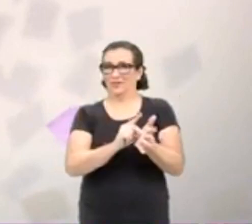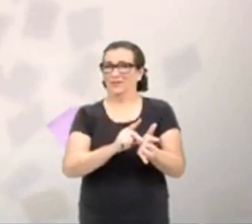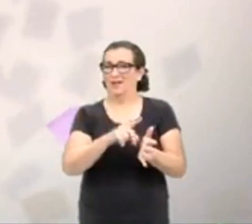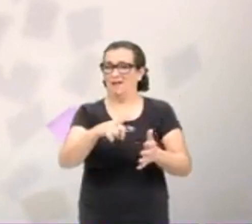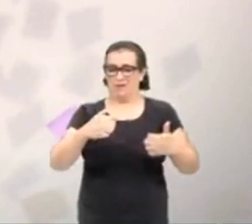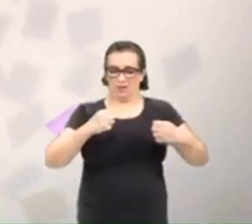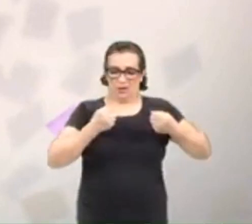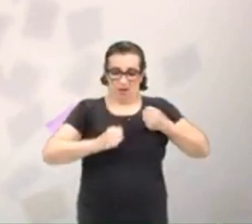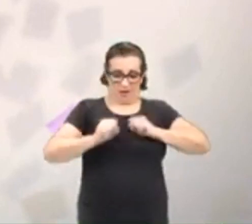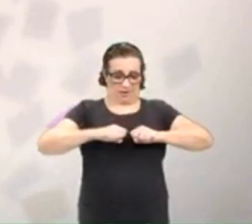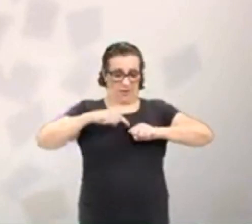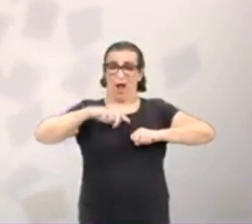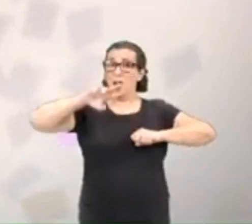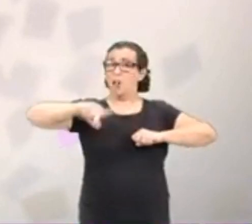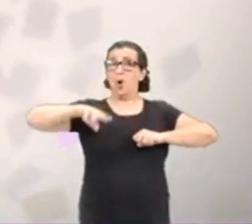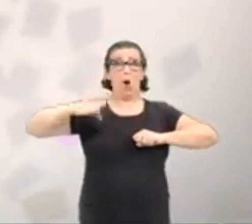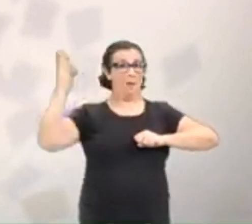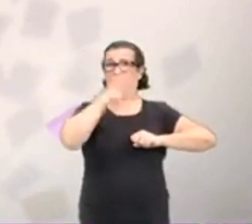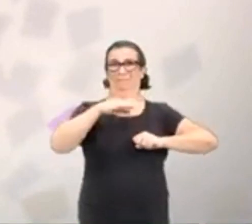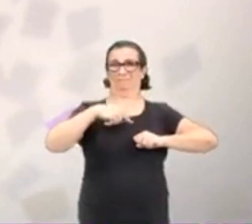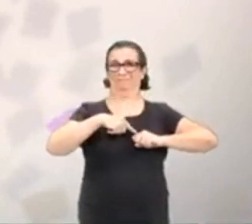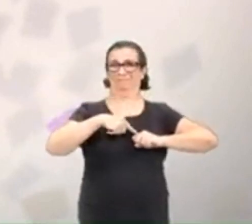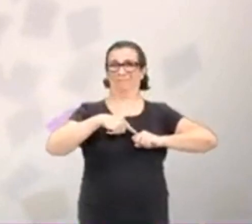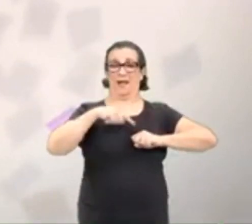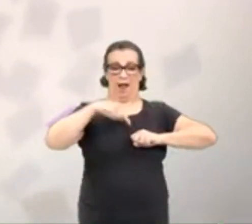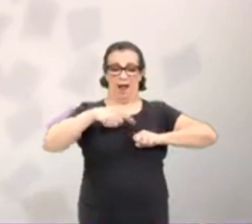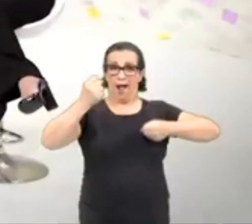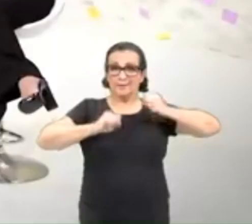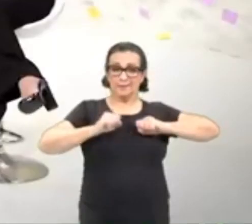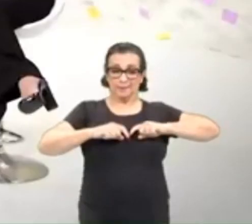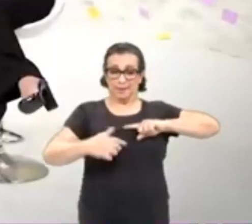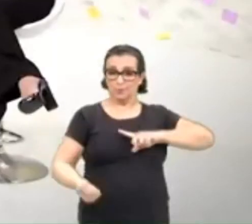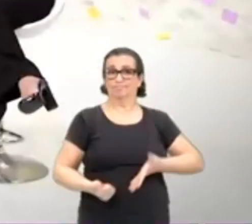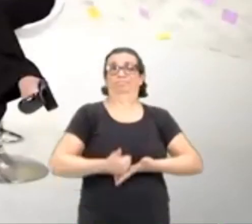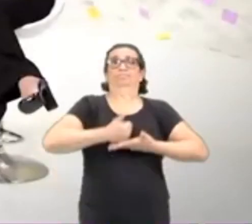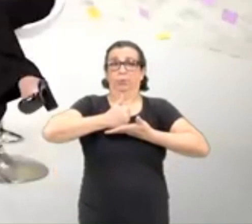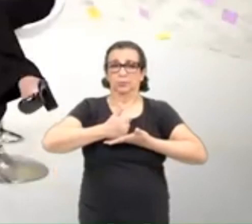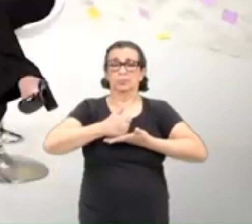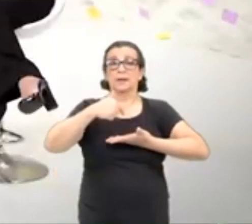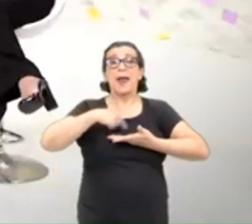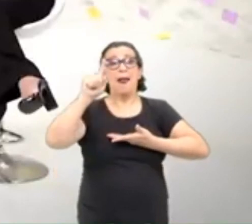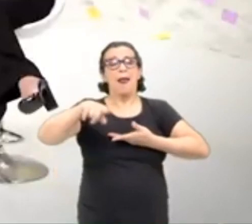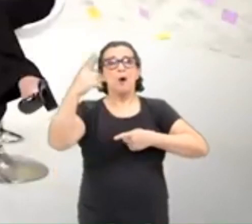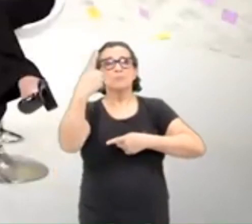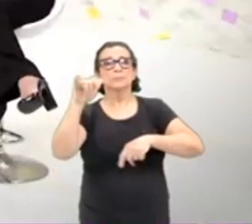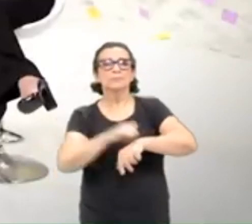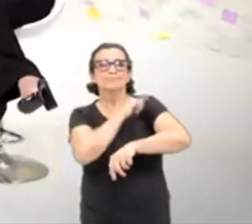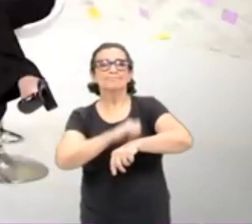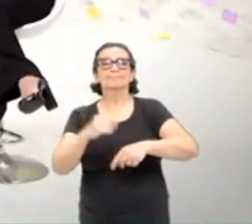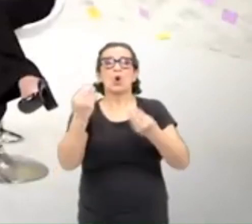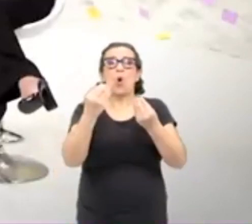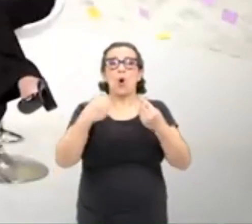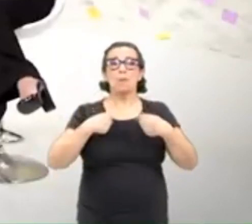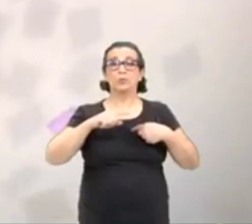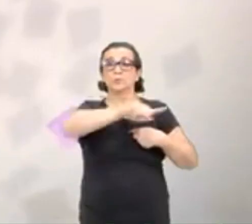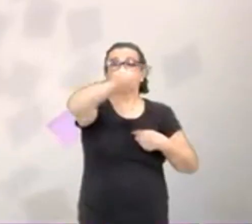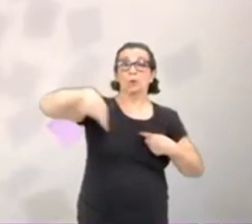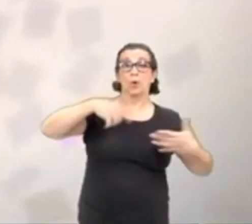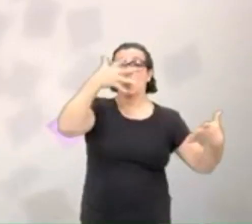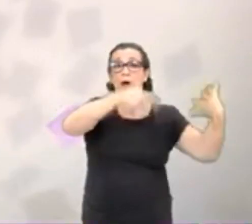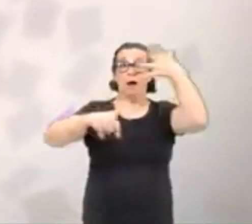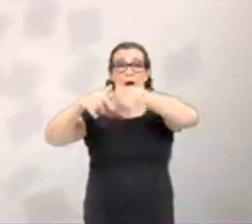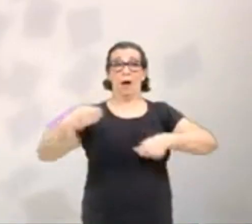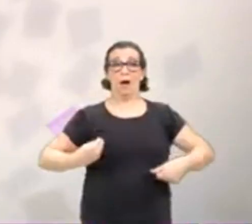Ela não é uma vilã a ansiedade nos constitui e inclusive ela é um grande recurso de preservação das espécies